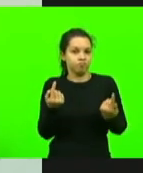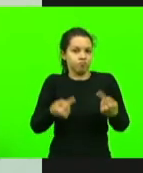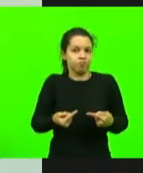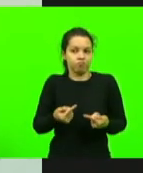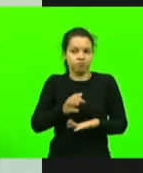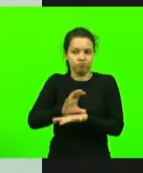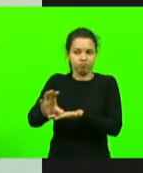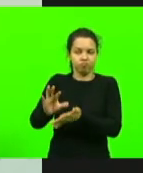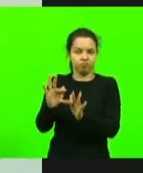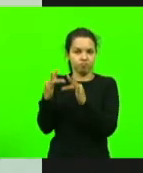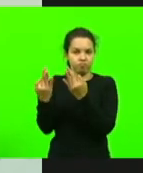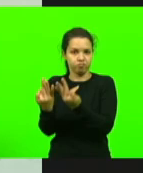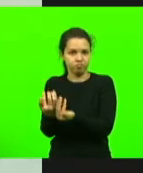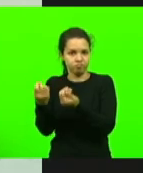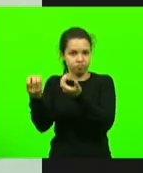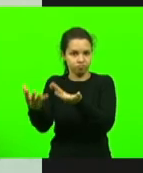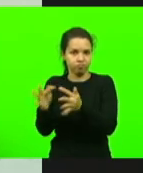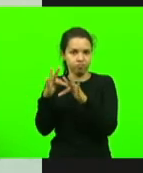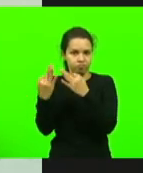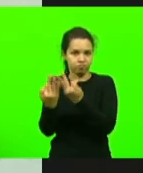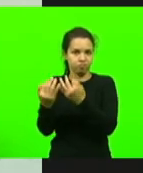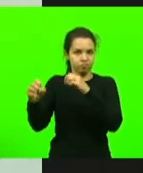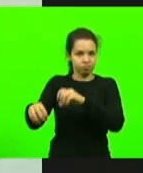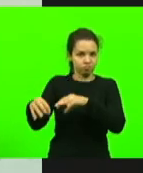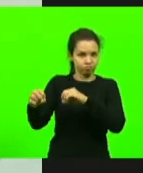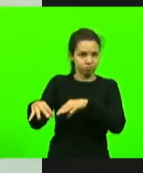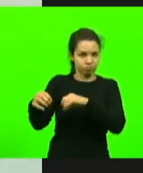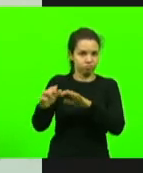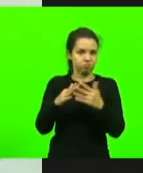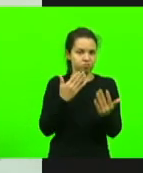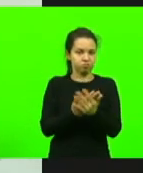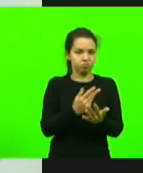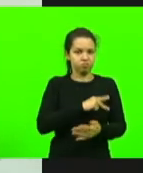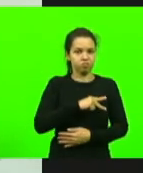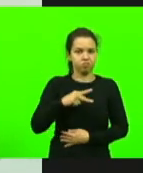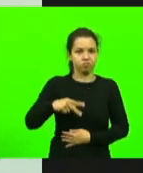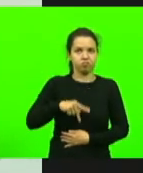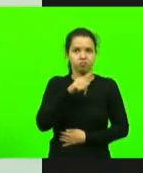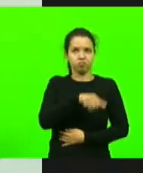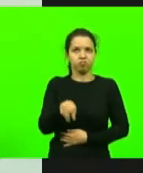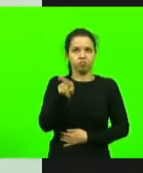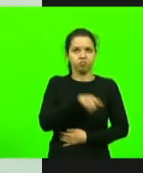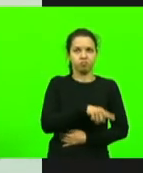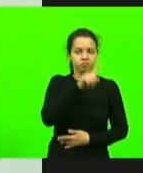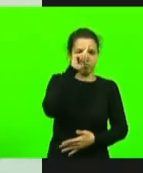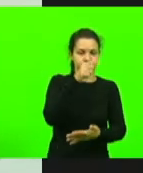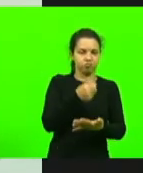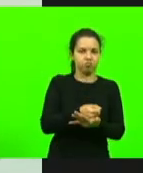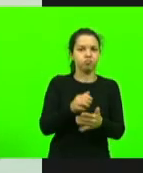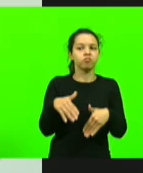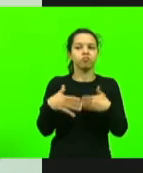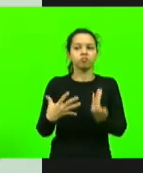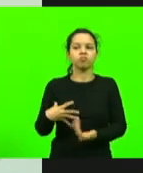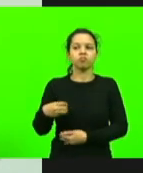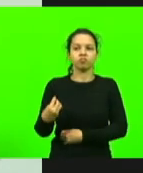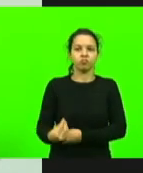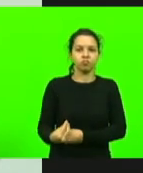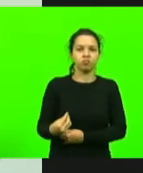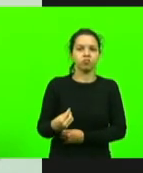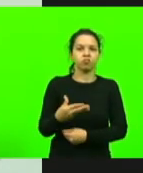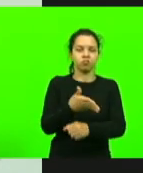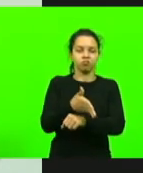família para família educar e não mais ter escola pública ou necessidade de decidir em qual escola colocar